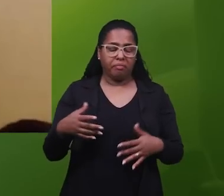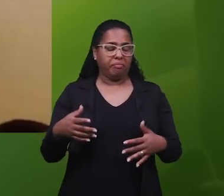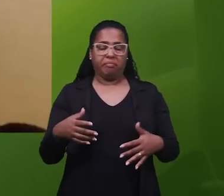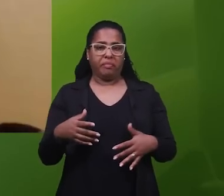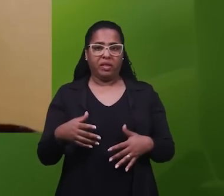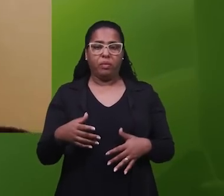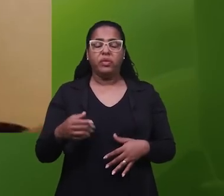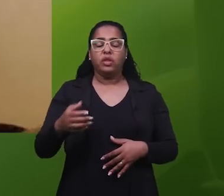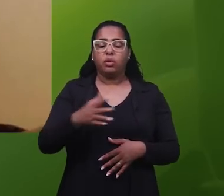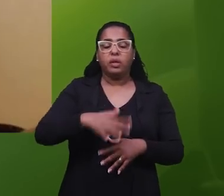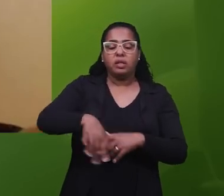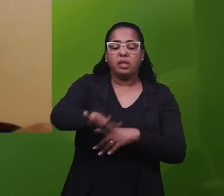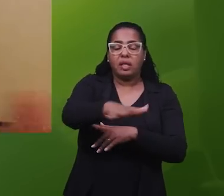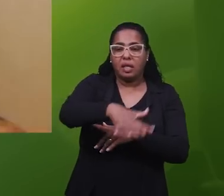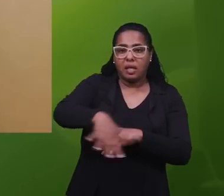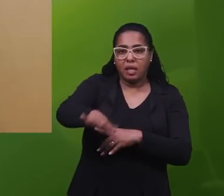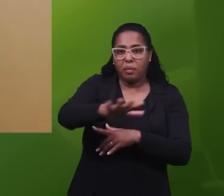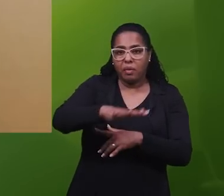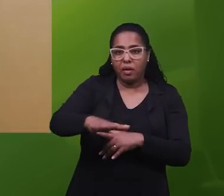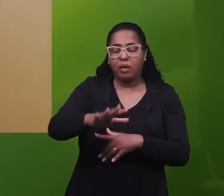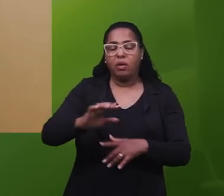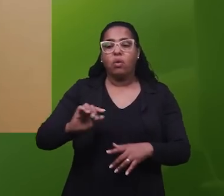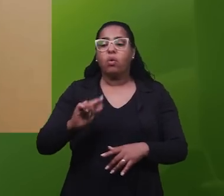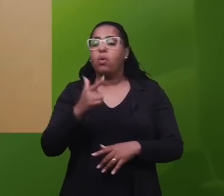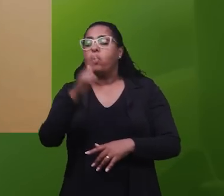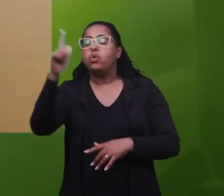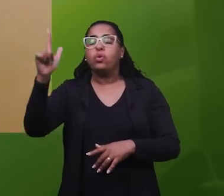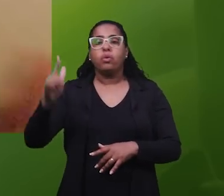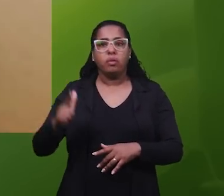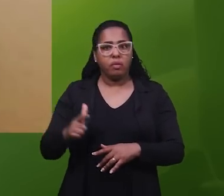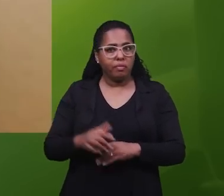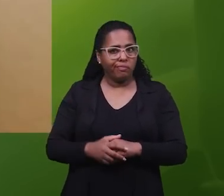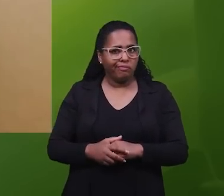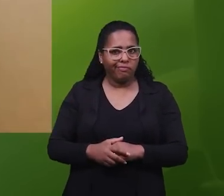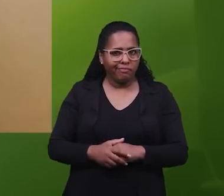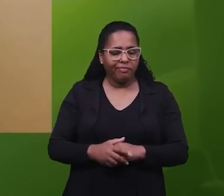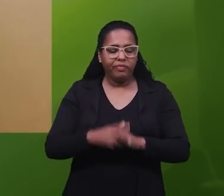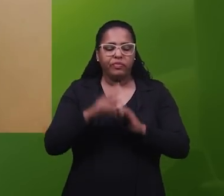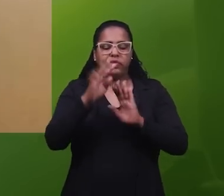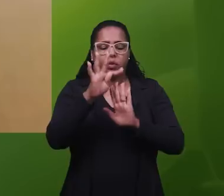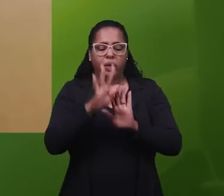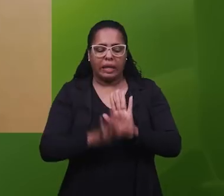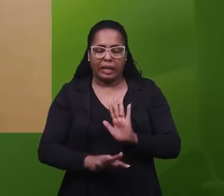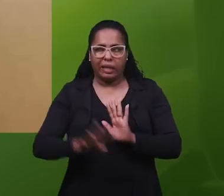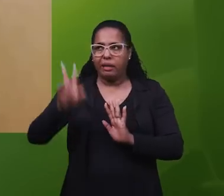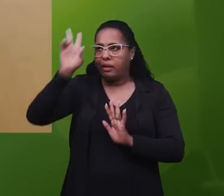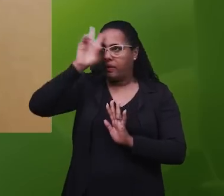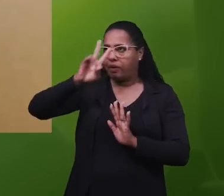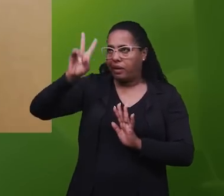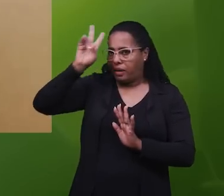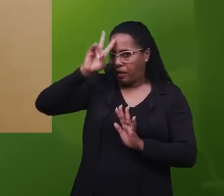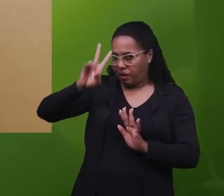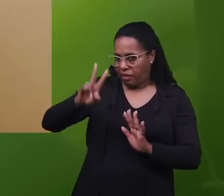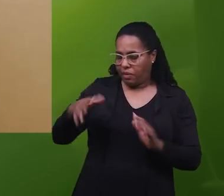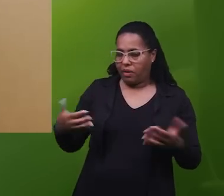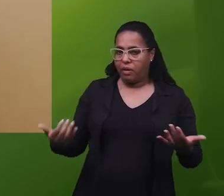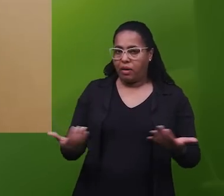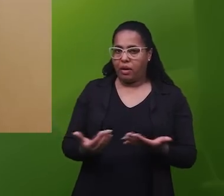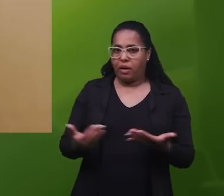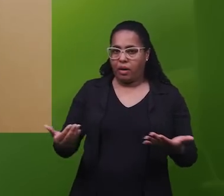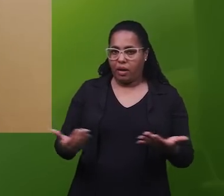nas práticas mencionadas por Daniel, ou em tantas outras. Tem um texto que eu me lembrei